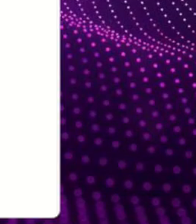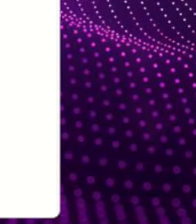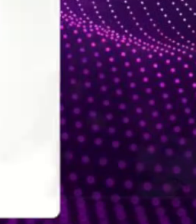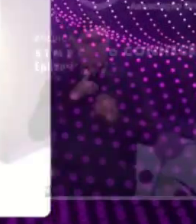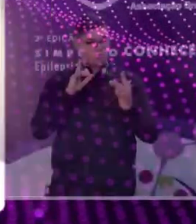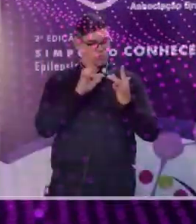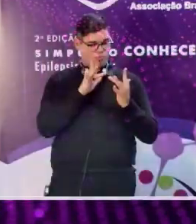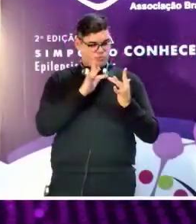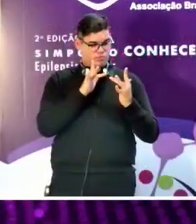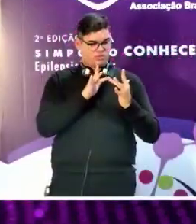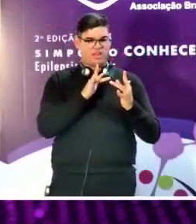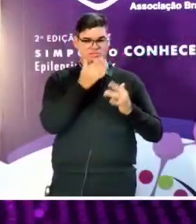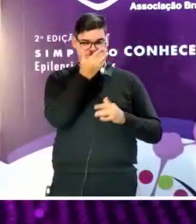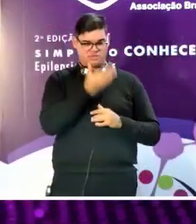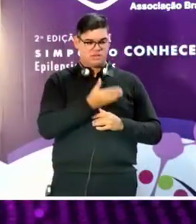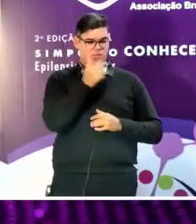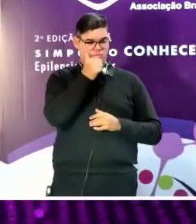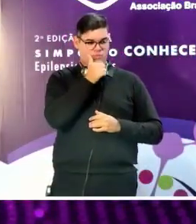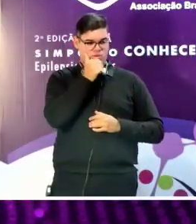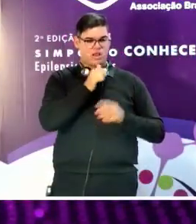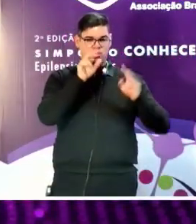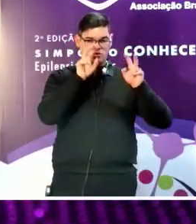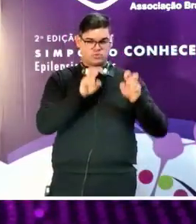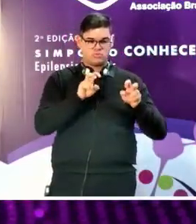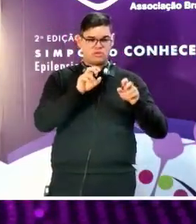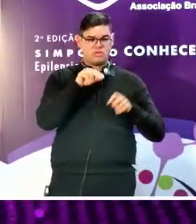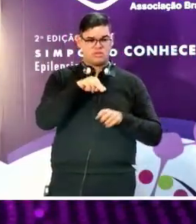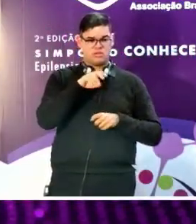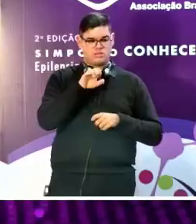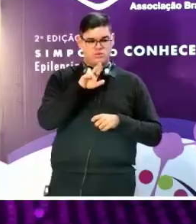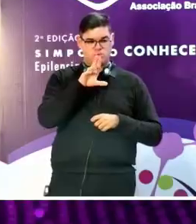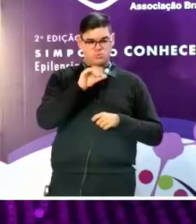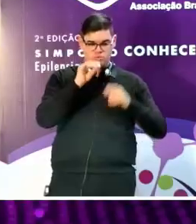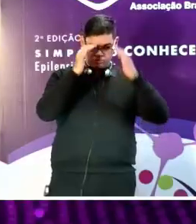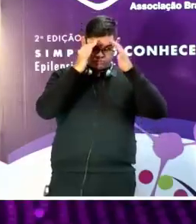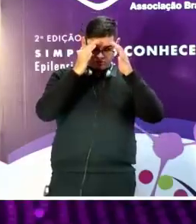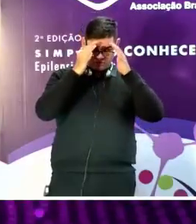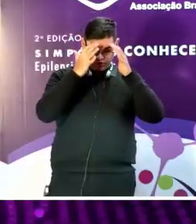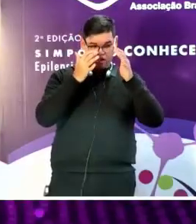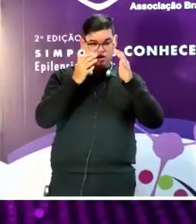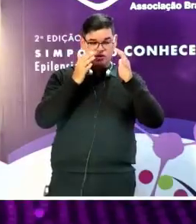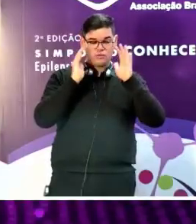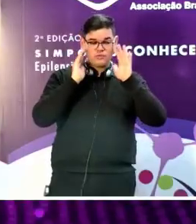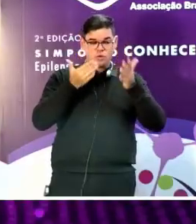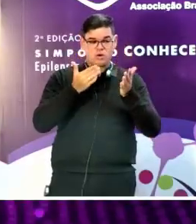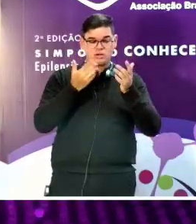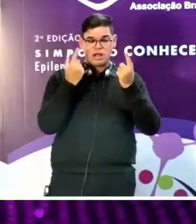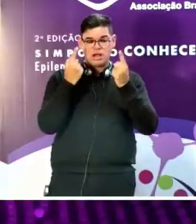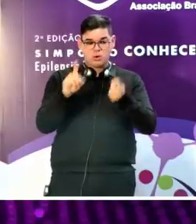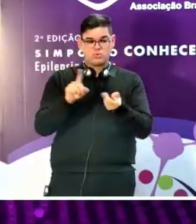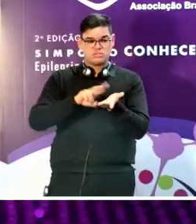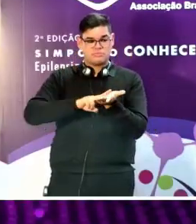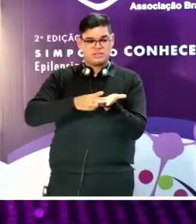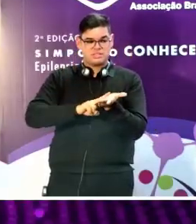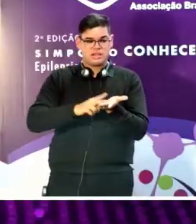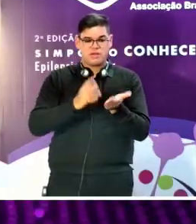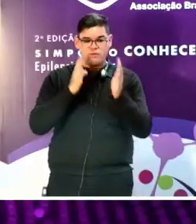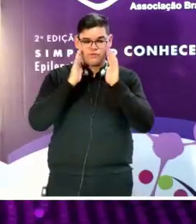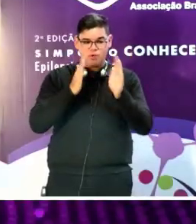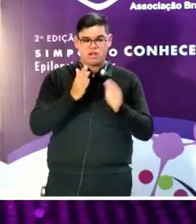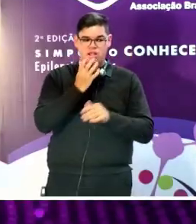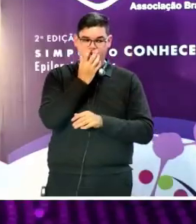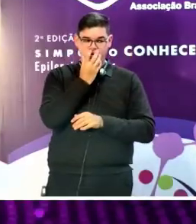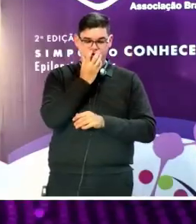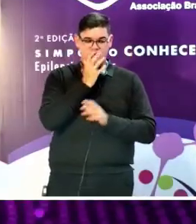UNB sobre o experimento do uso da neurovespina para o tratamento da epilepsia canina. Desde então,